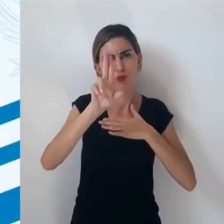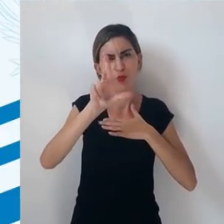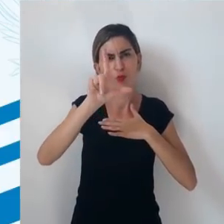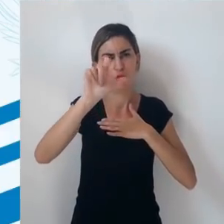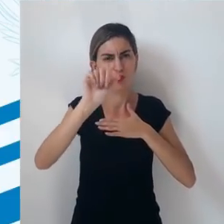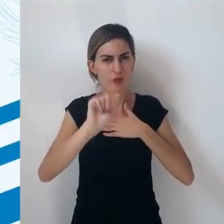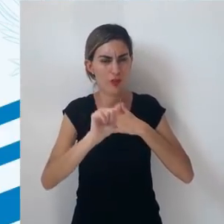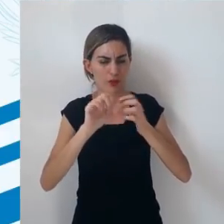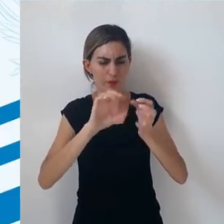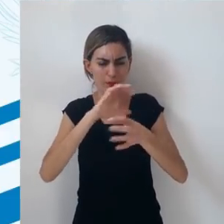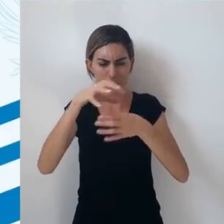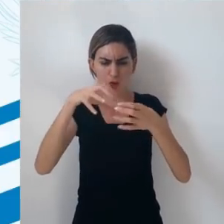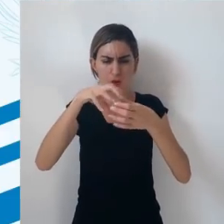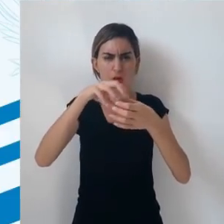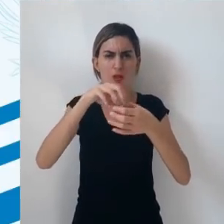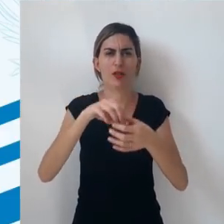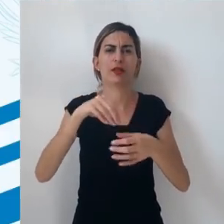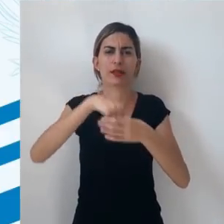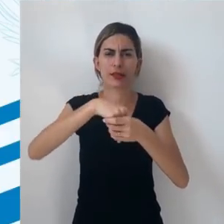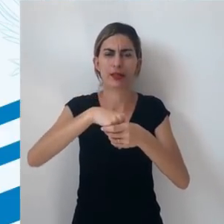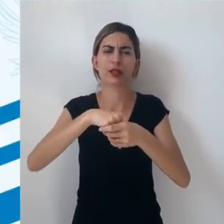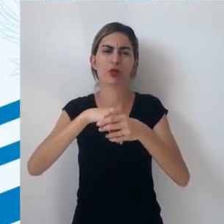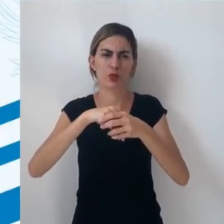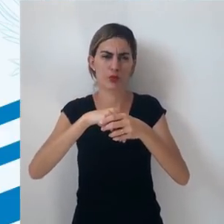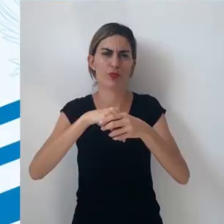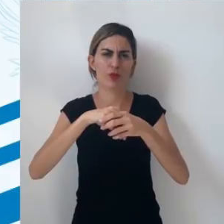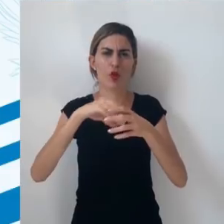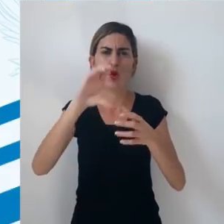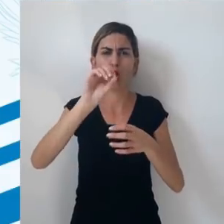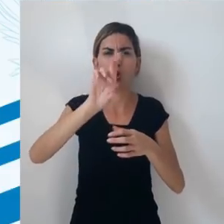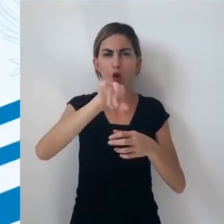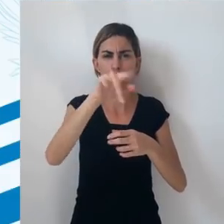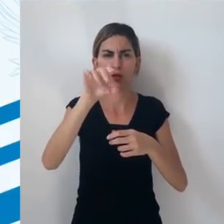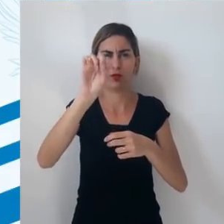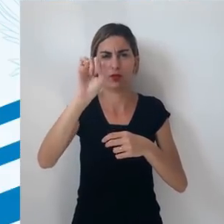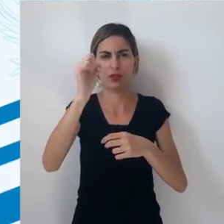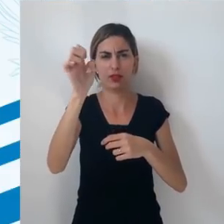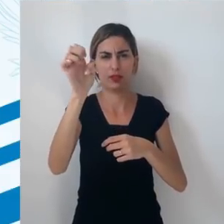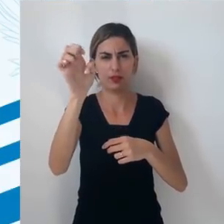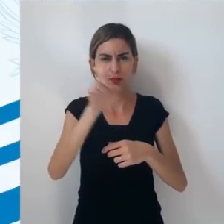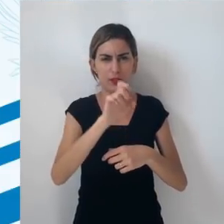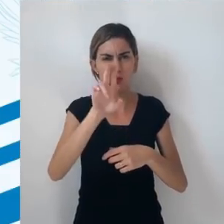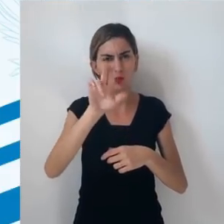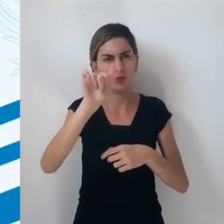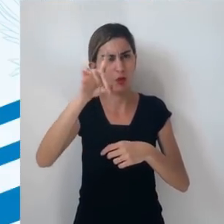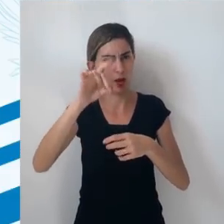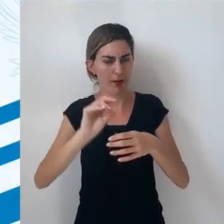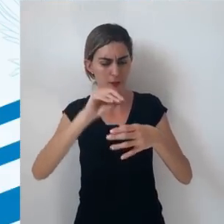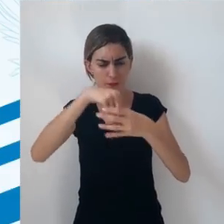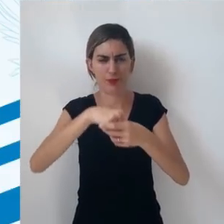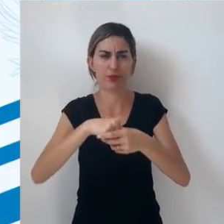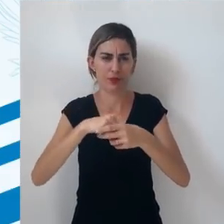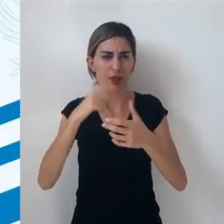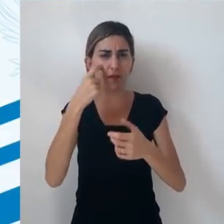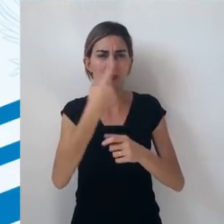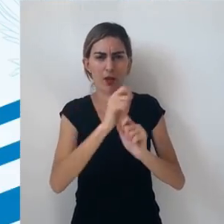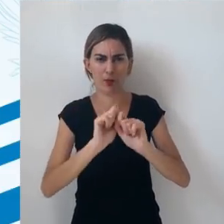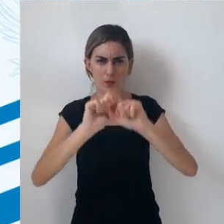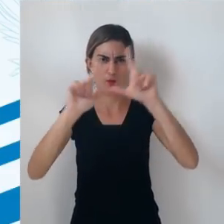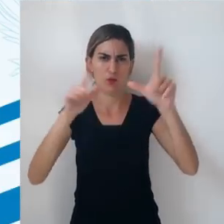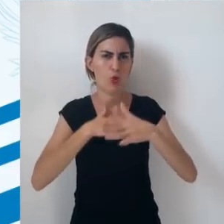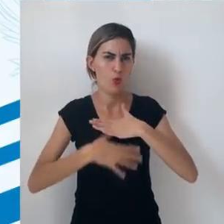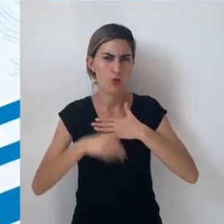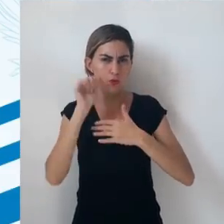vulva a gente tem um conjunto de órgãos sexuais externos. Olha só essa imagem sobre o sistema reprodutor